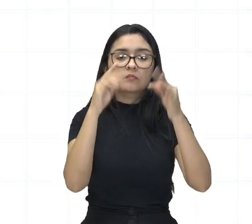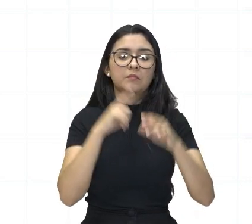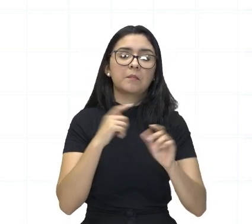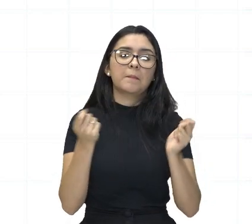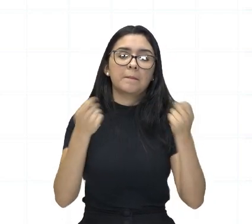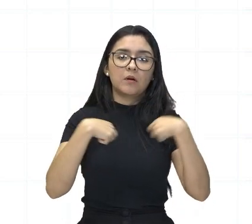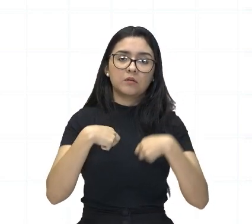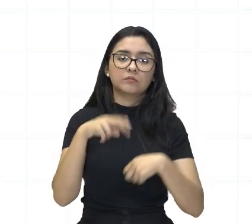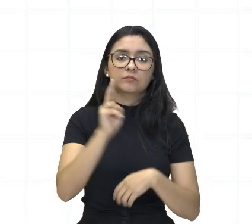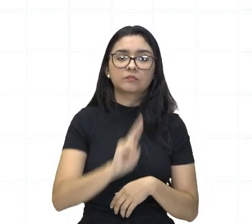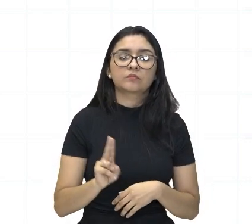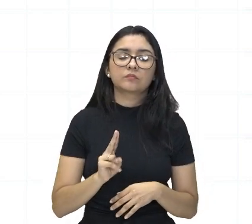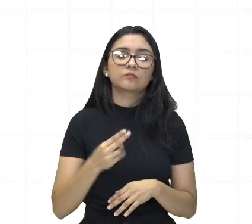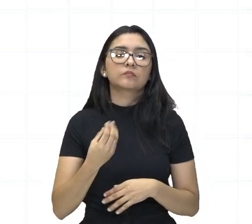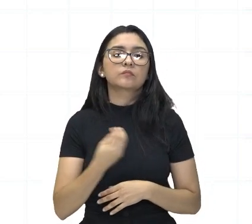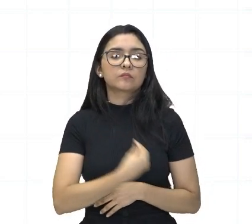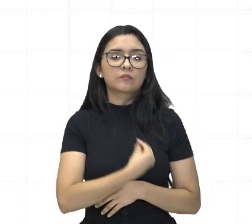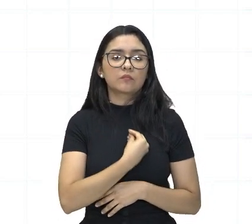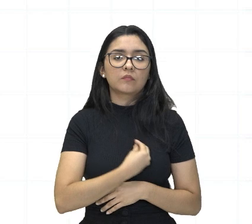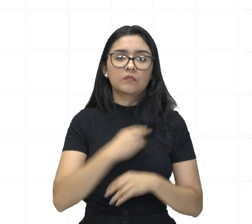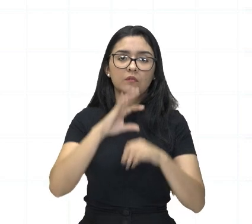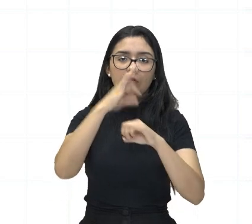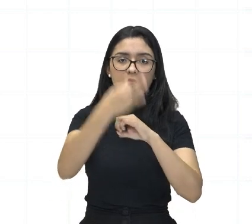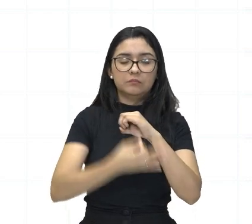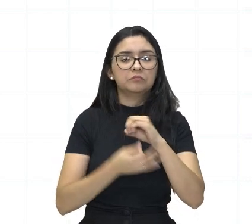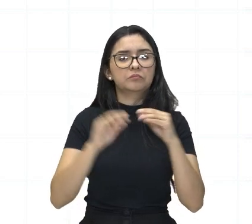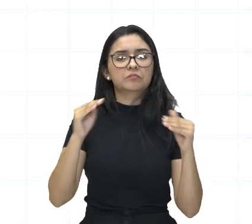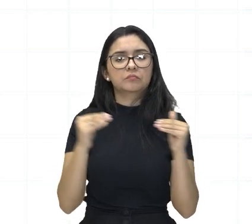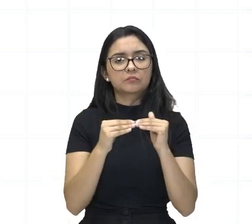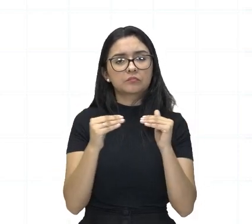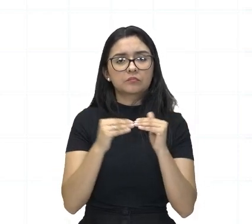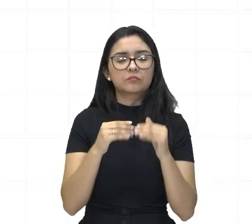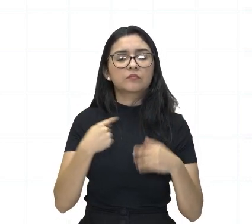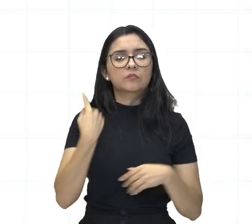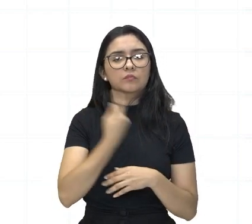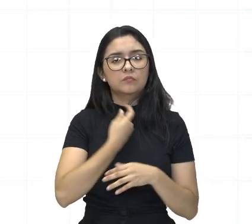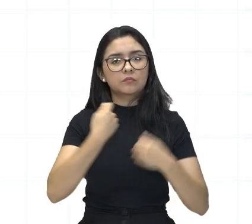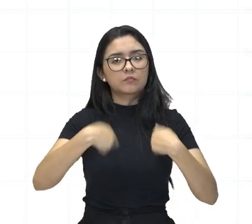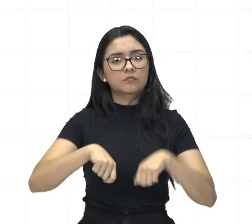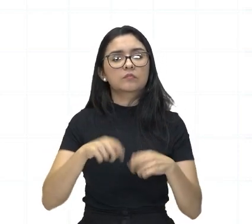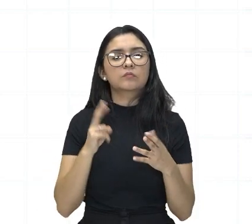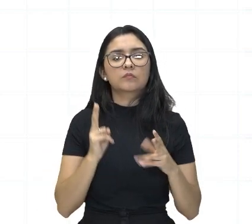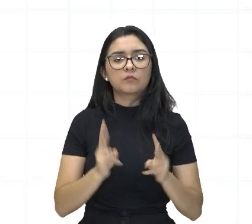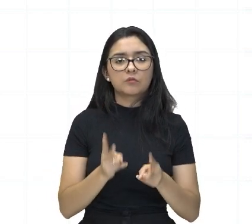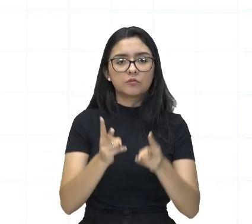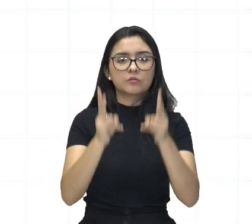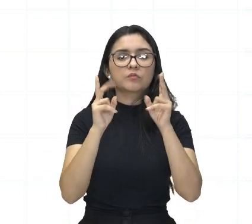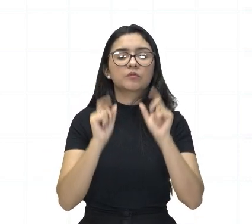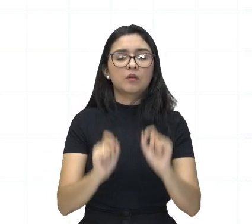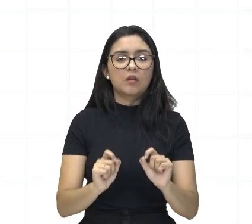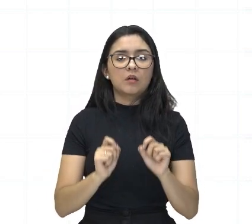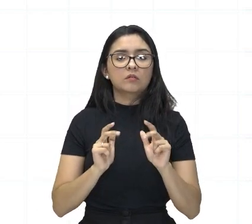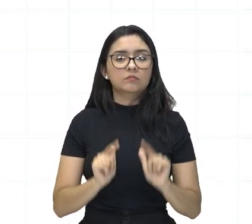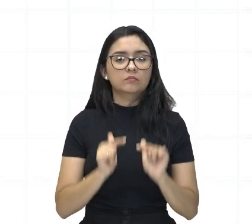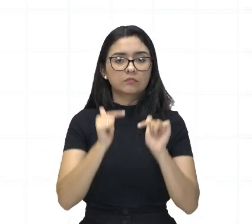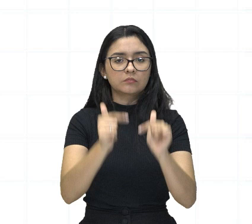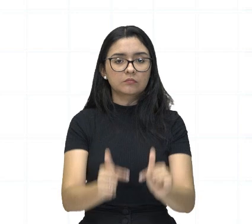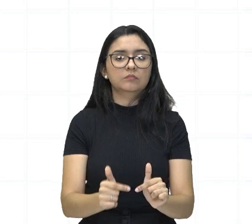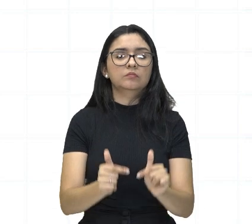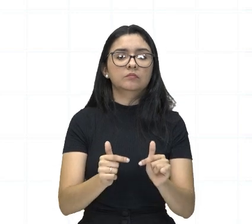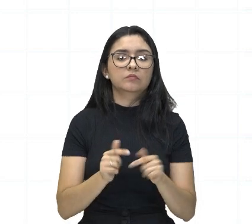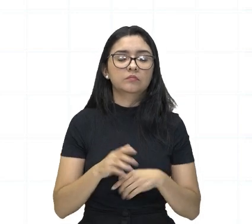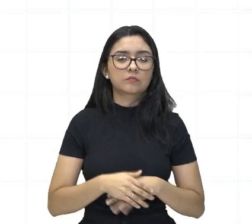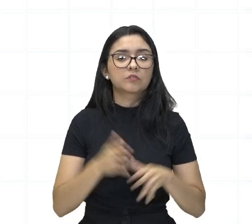a colonização em Marte. Estou de acordo que devemos continuar investindo em iniciativas que impulsionem a